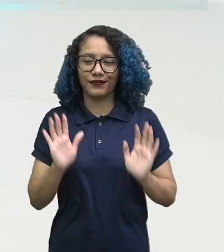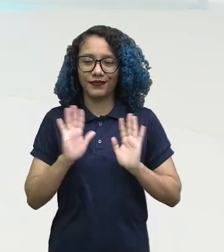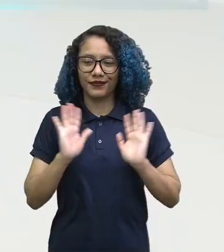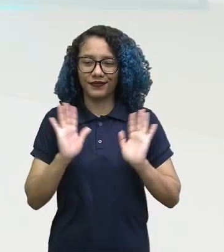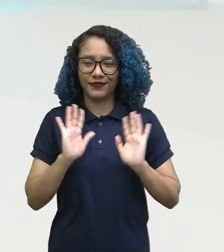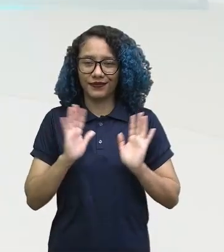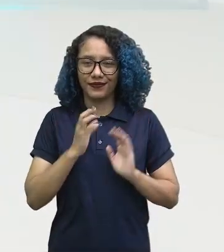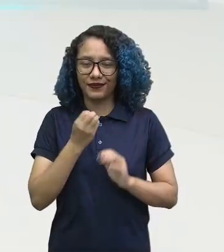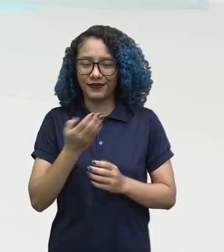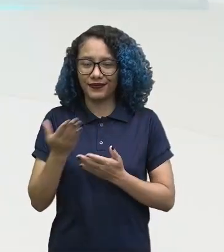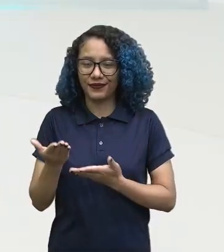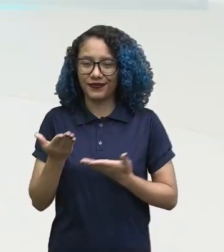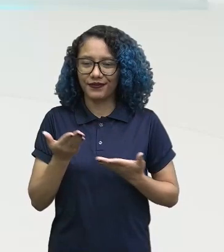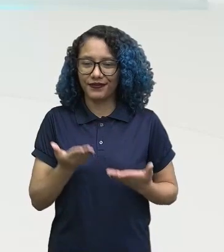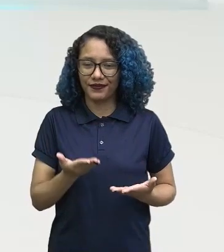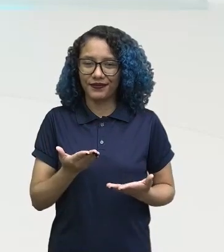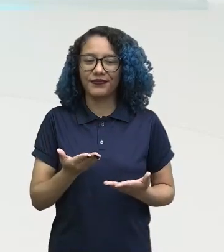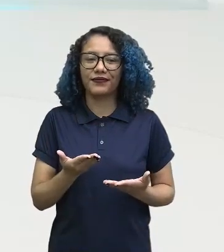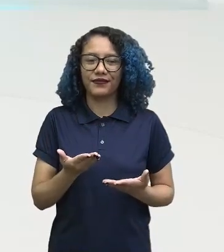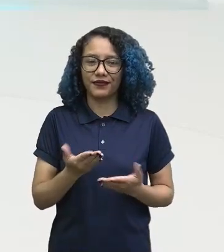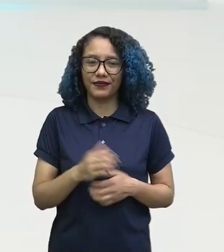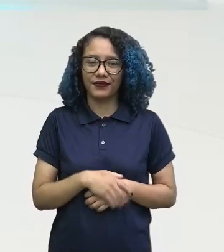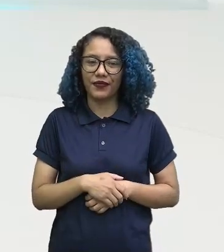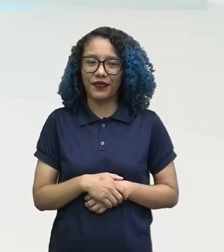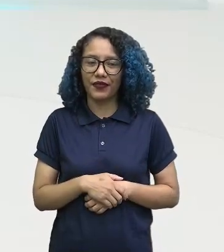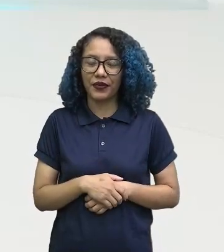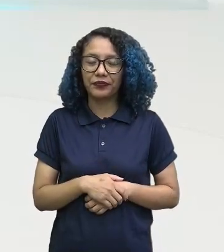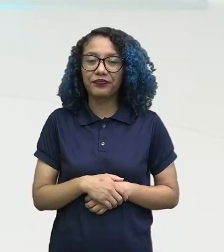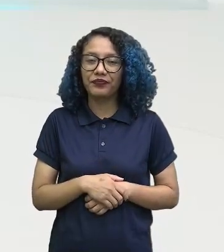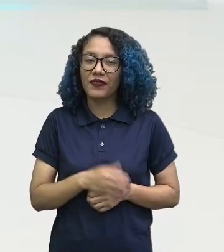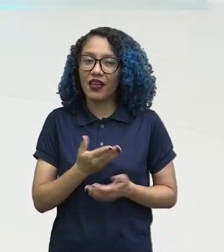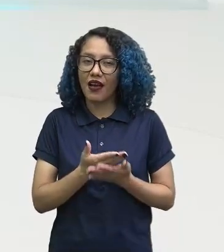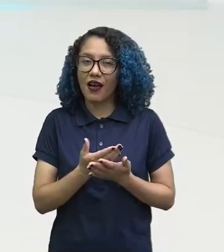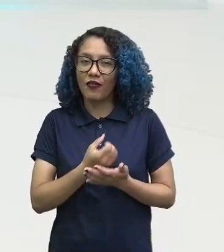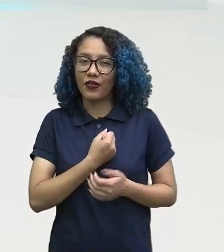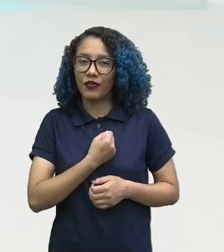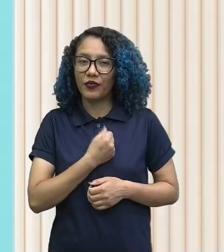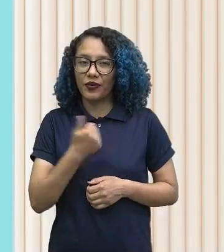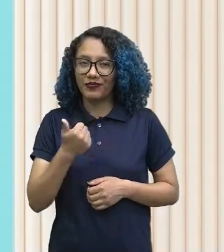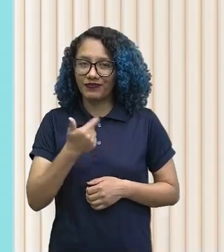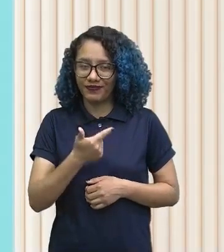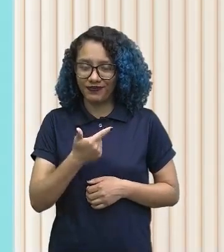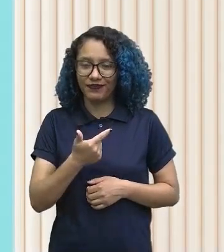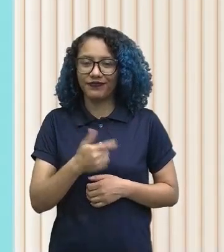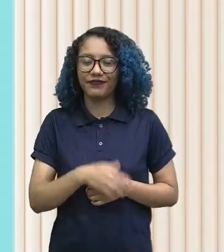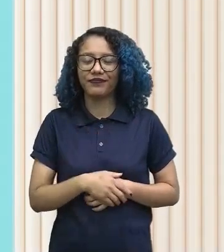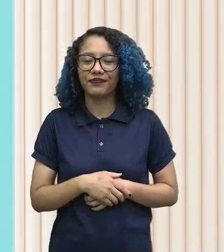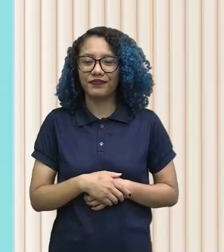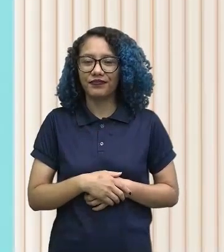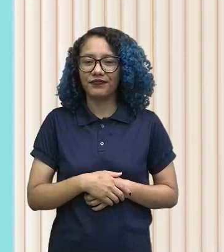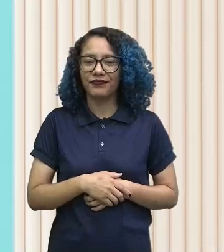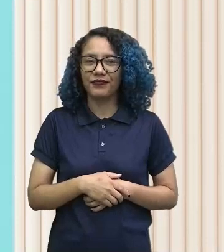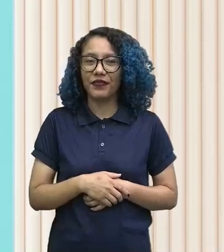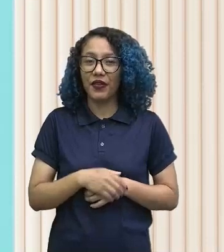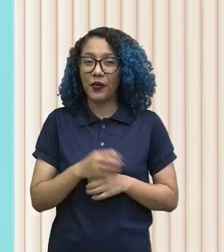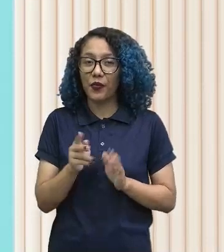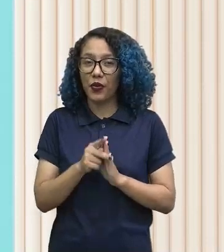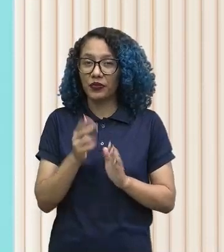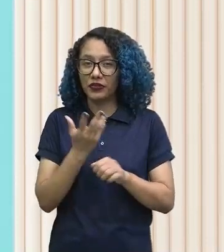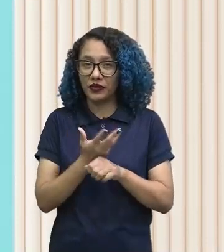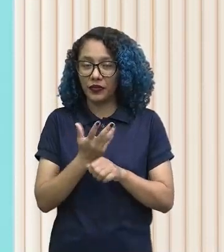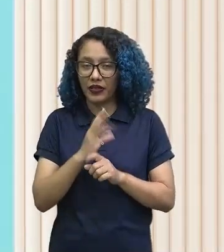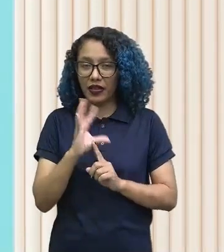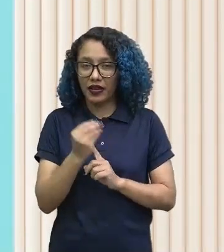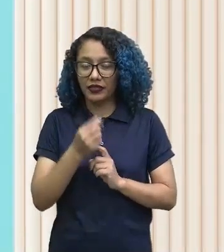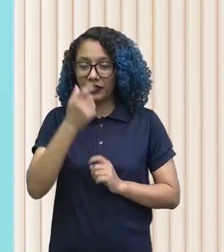Olá, sejam bem-vindos à 12ª aula do componente de arte. Eu sou a professora Arlene